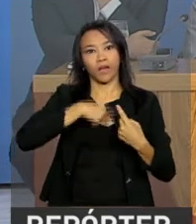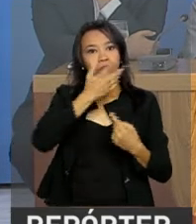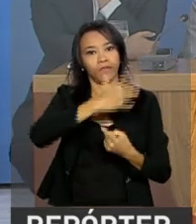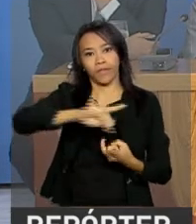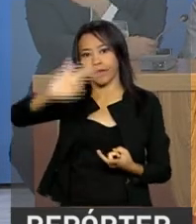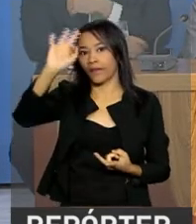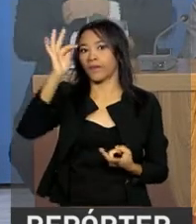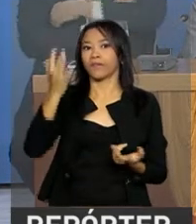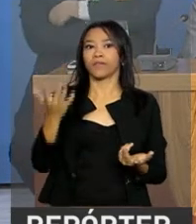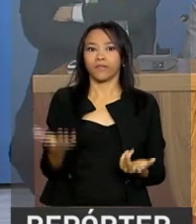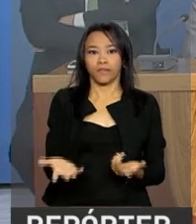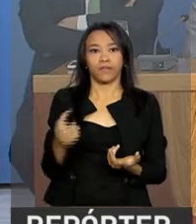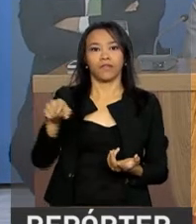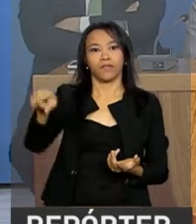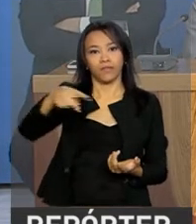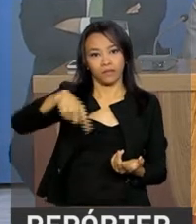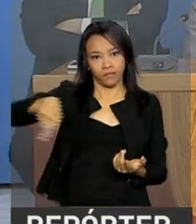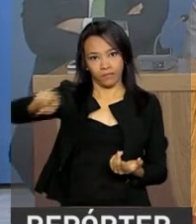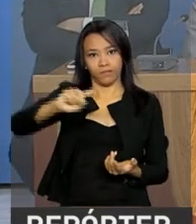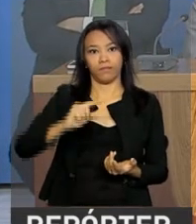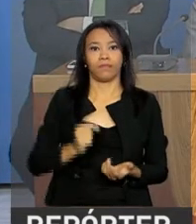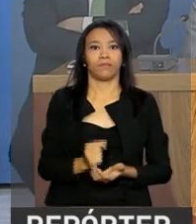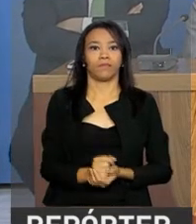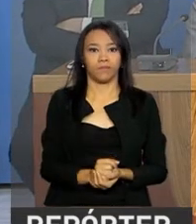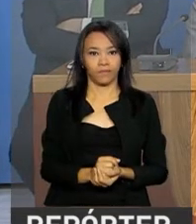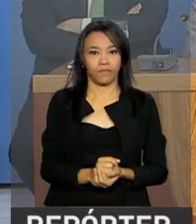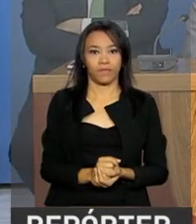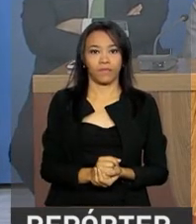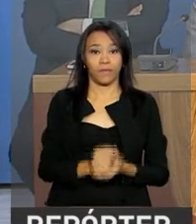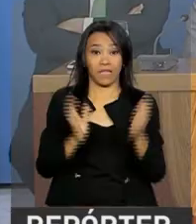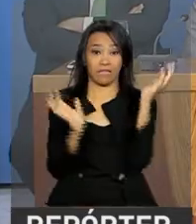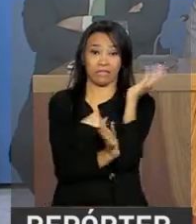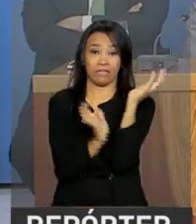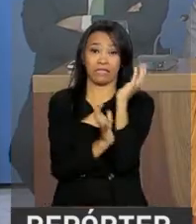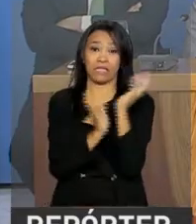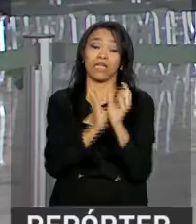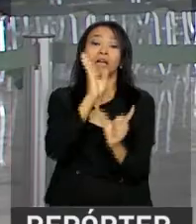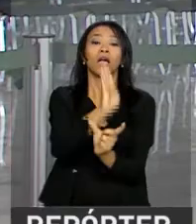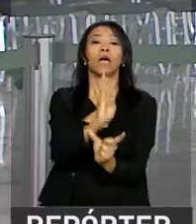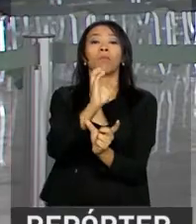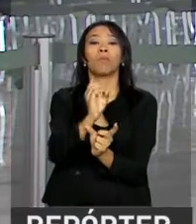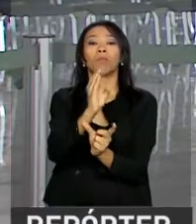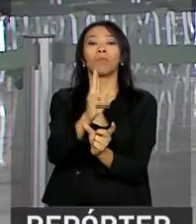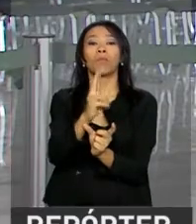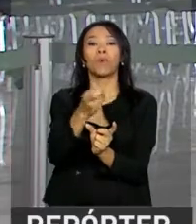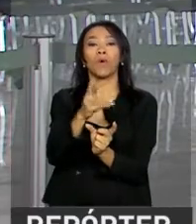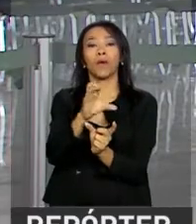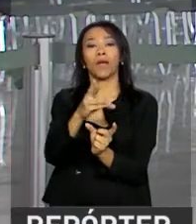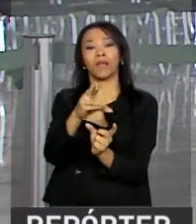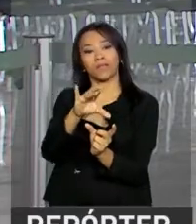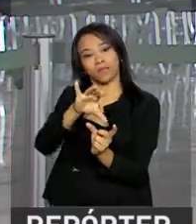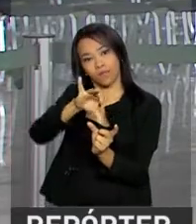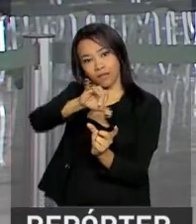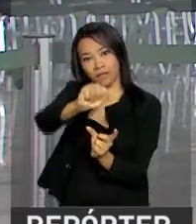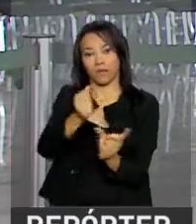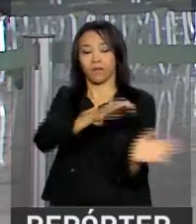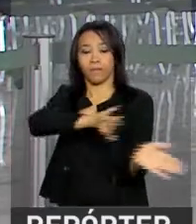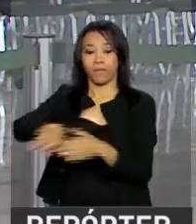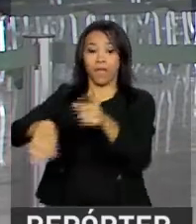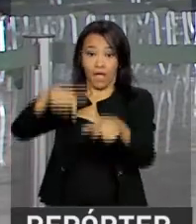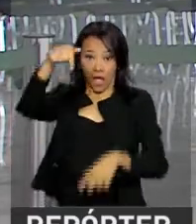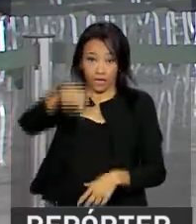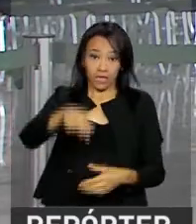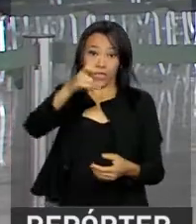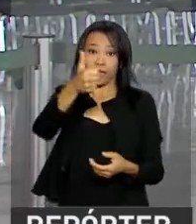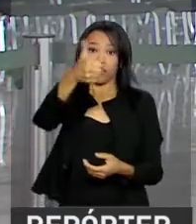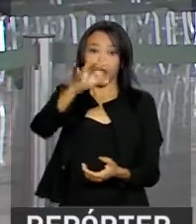relação a essa bura burocracia e aqui no palácio do planalto às 10 horas